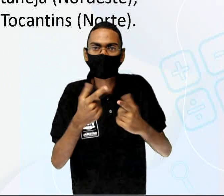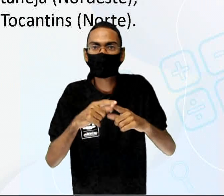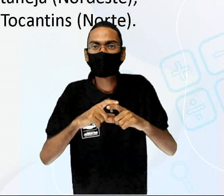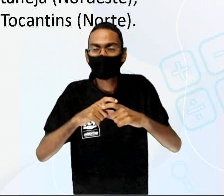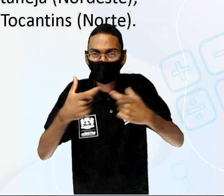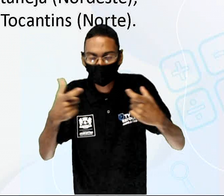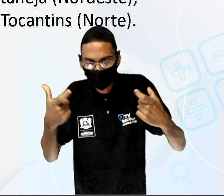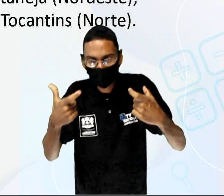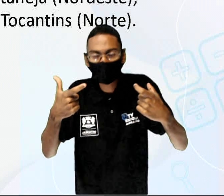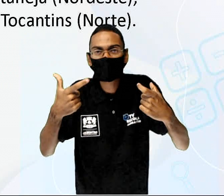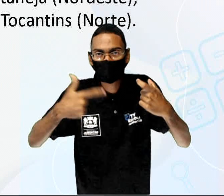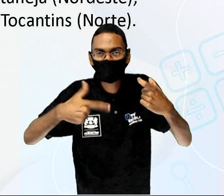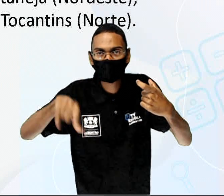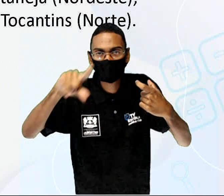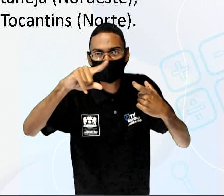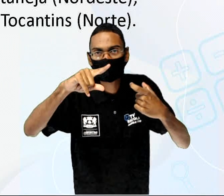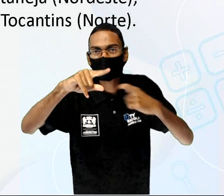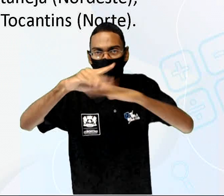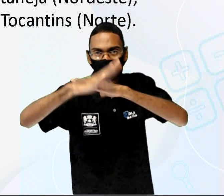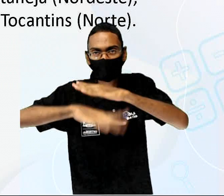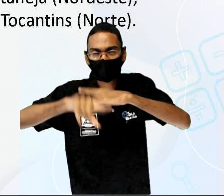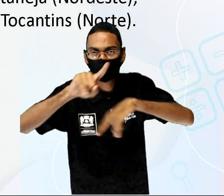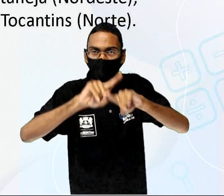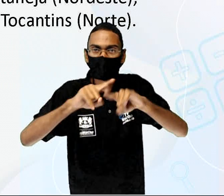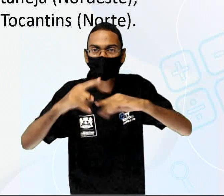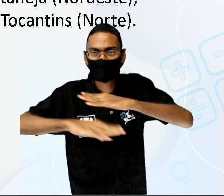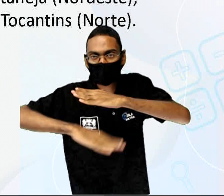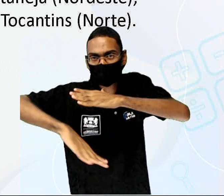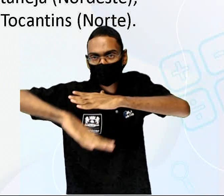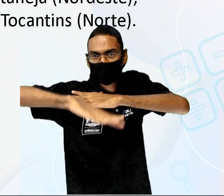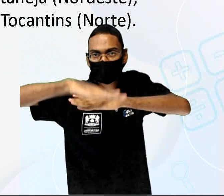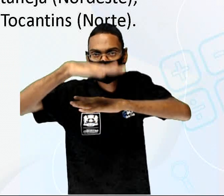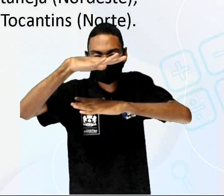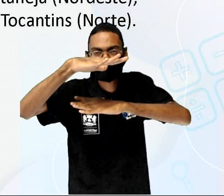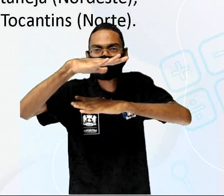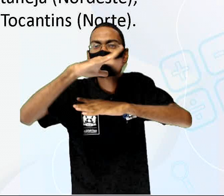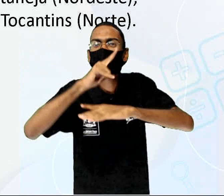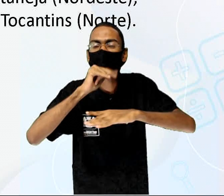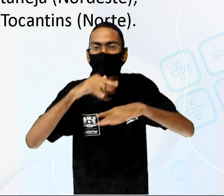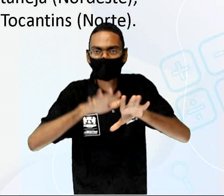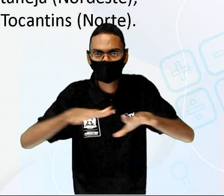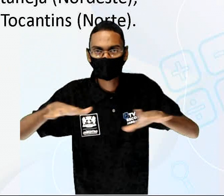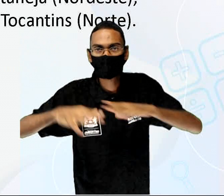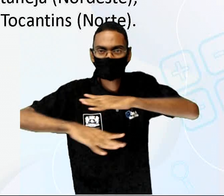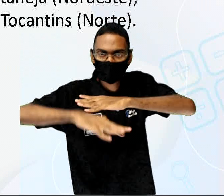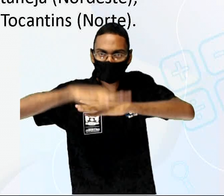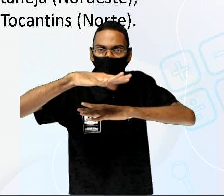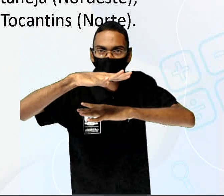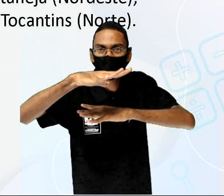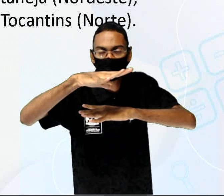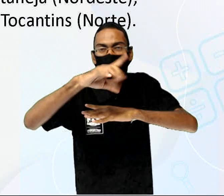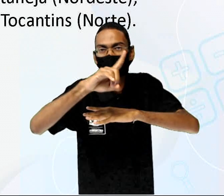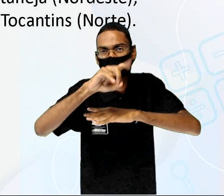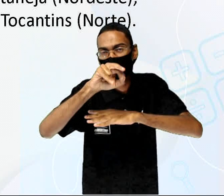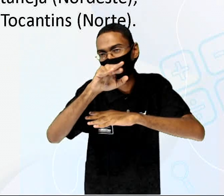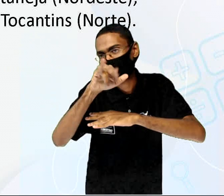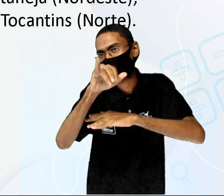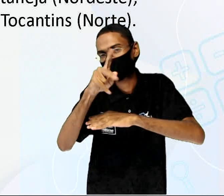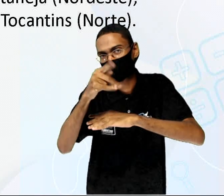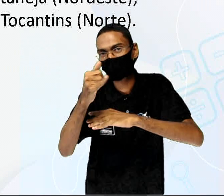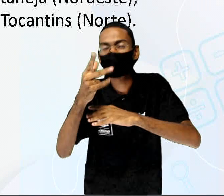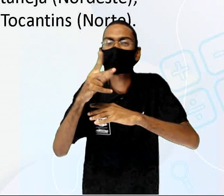altitudes positivas. O que é isso? Está acima do nível do mar. Elas são chamadas de depressões